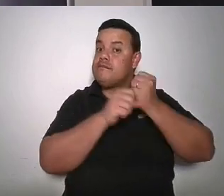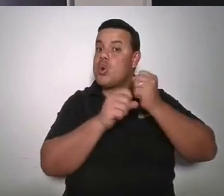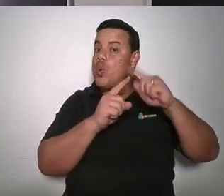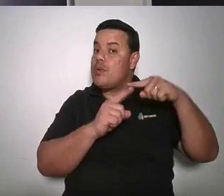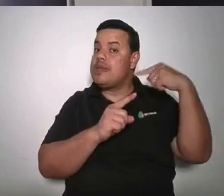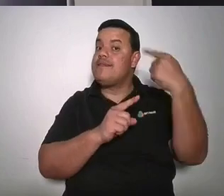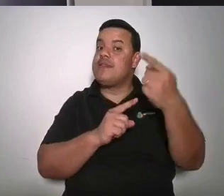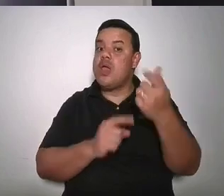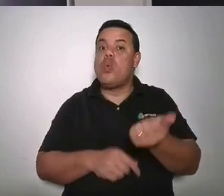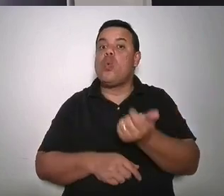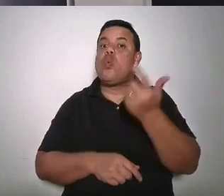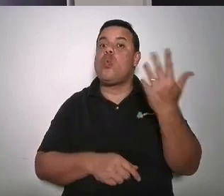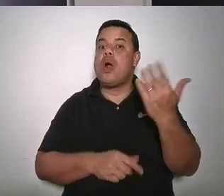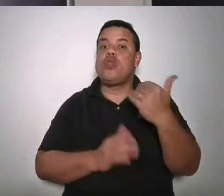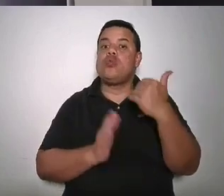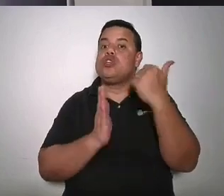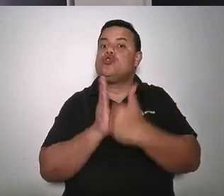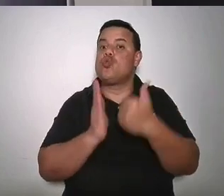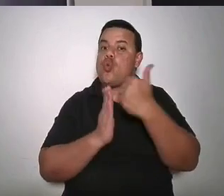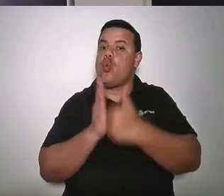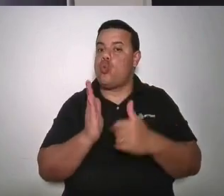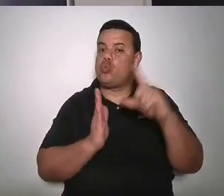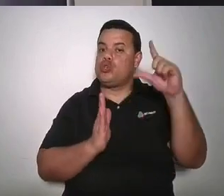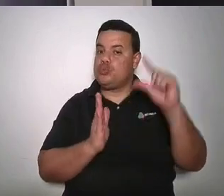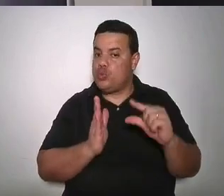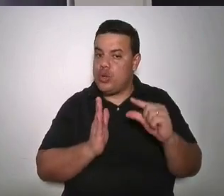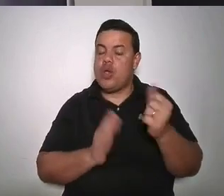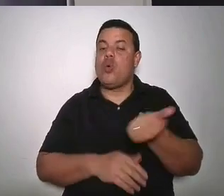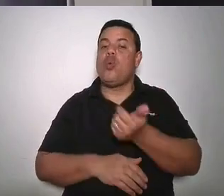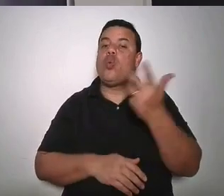desconto, quanto que eu vou isentar a população,